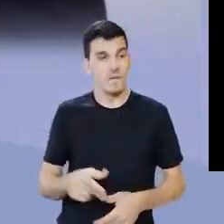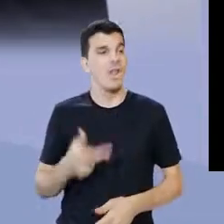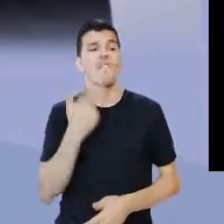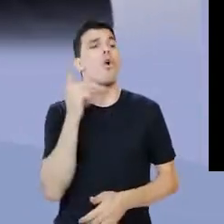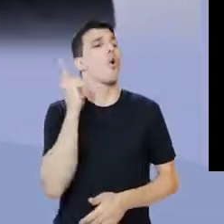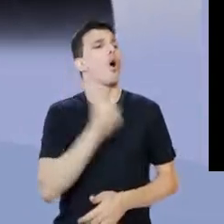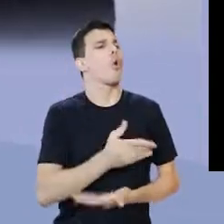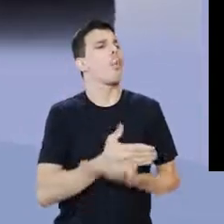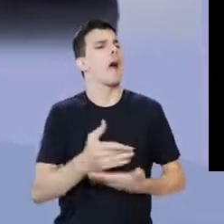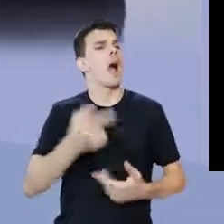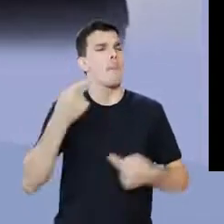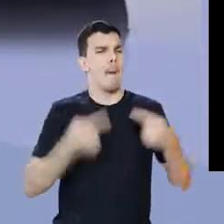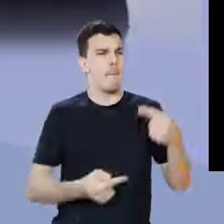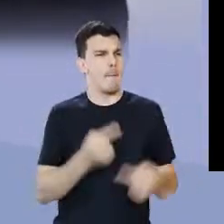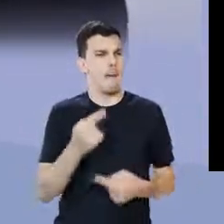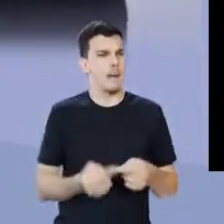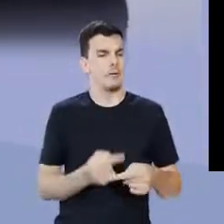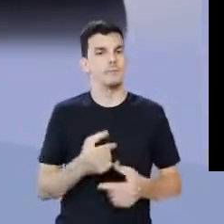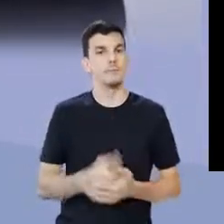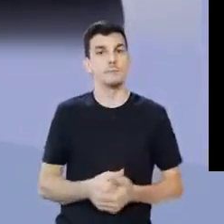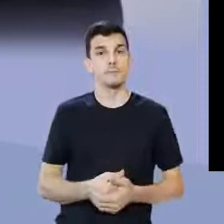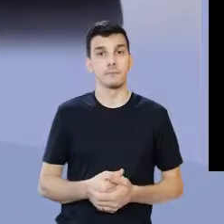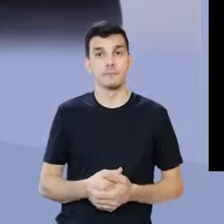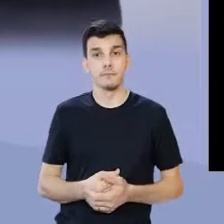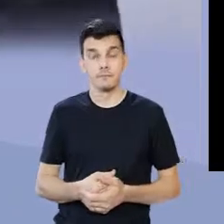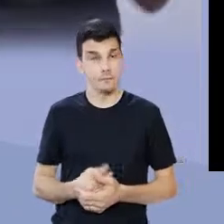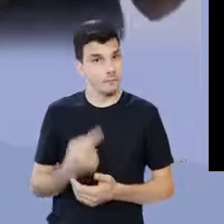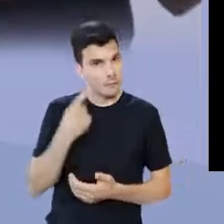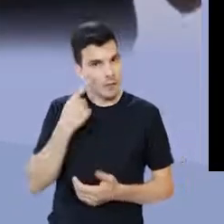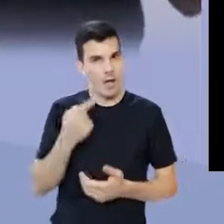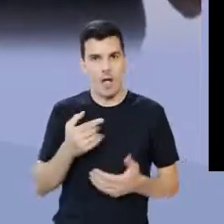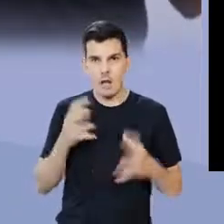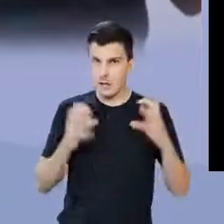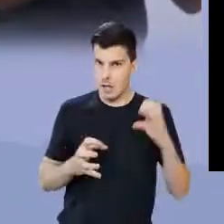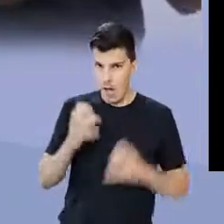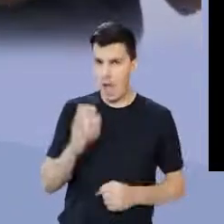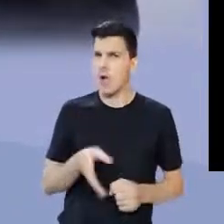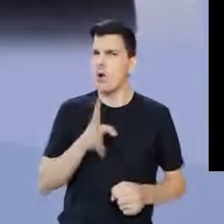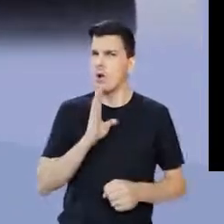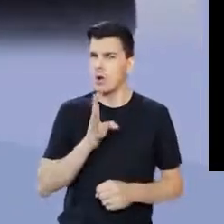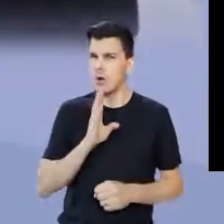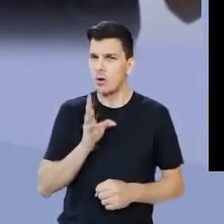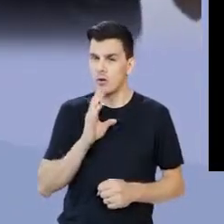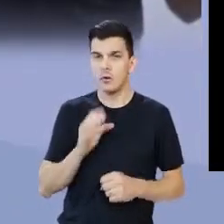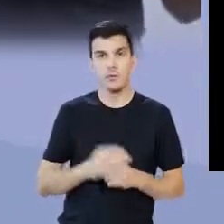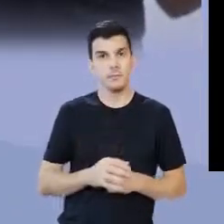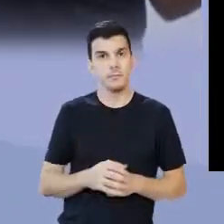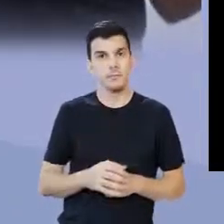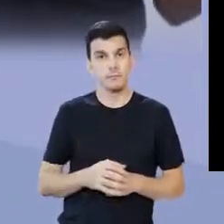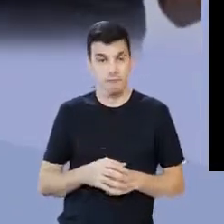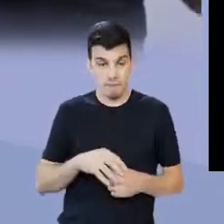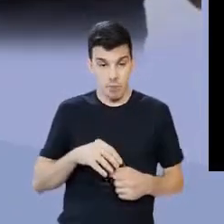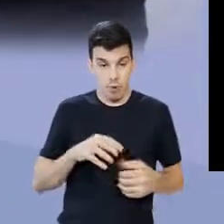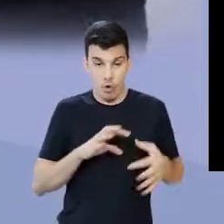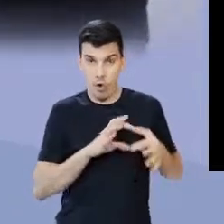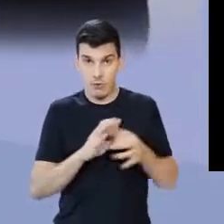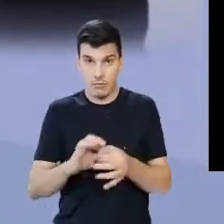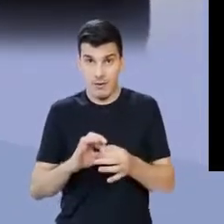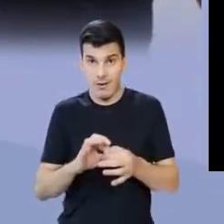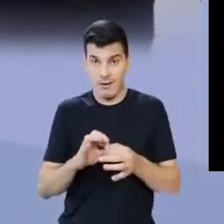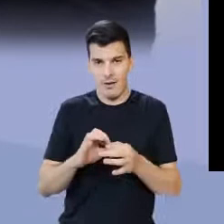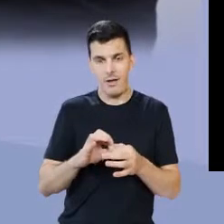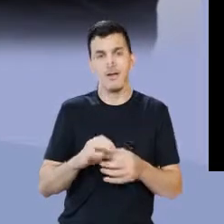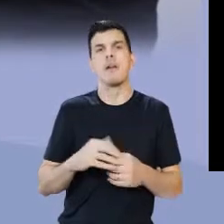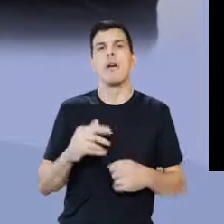guerra a Atenas. Começa então a chamada Guerra do Peloponeso, porque, como eu disse para você, o mundo espartano está na gruta